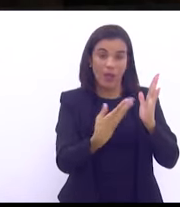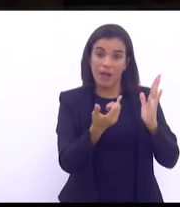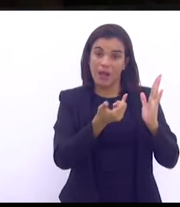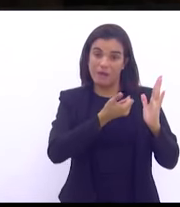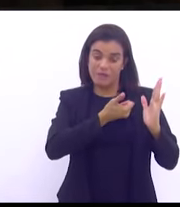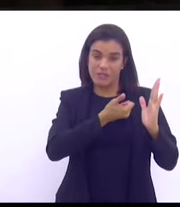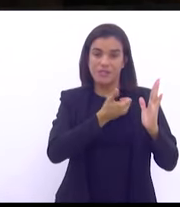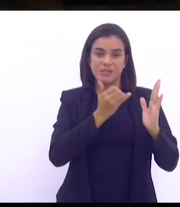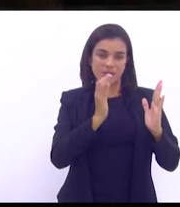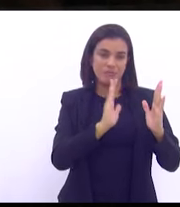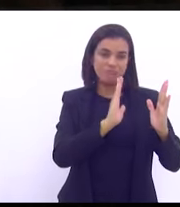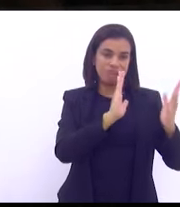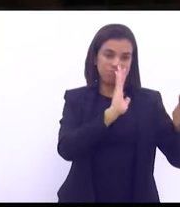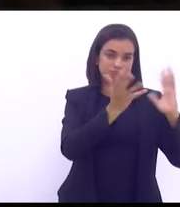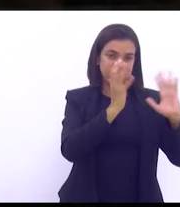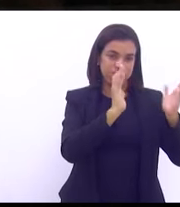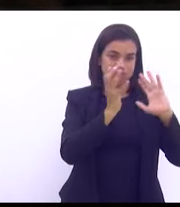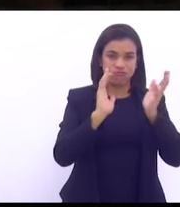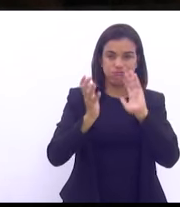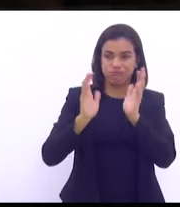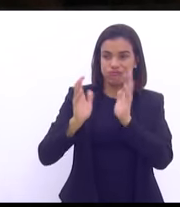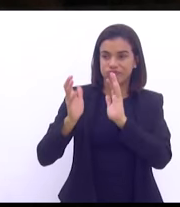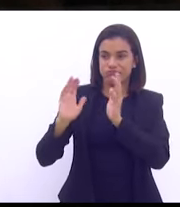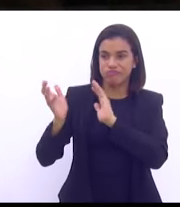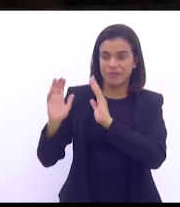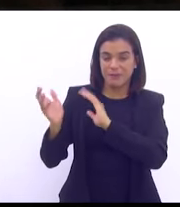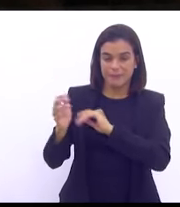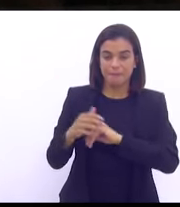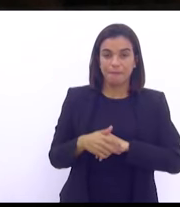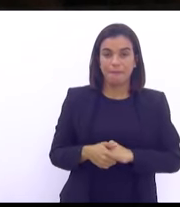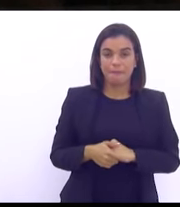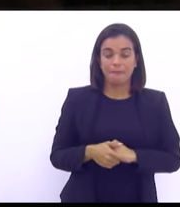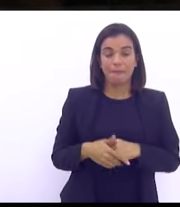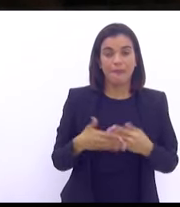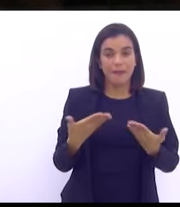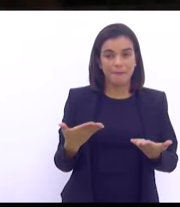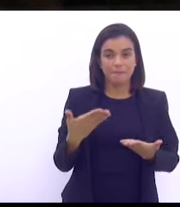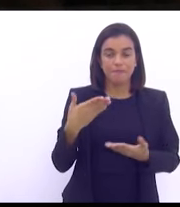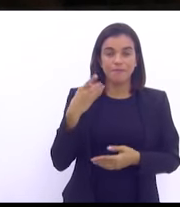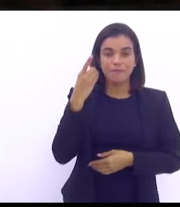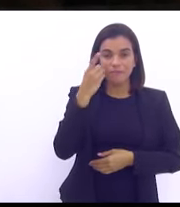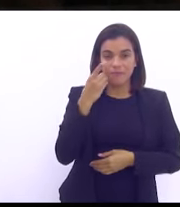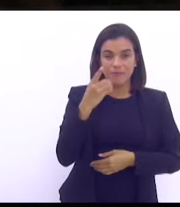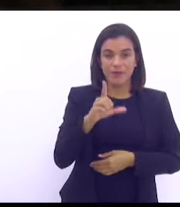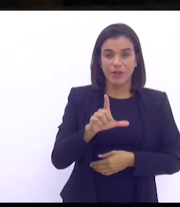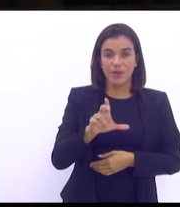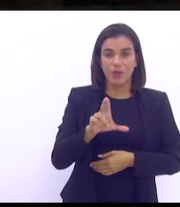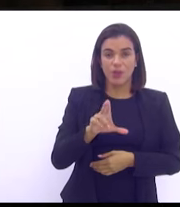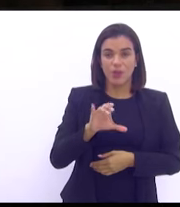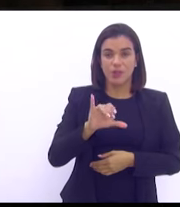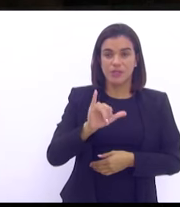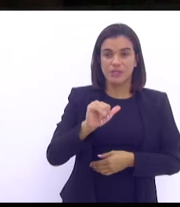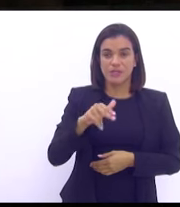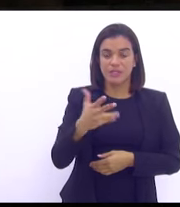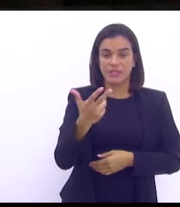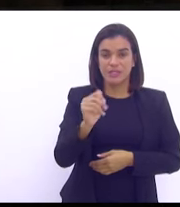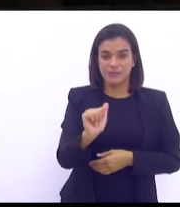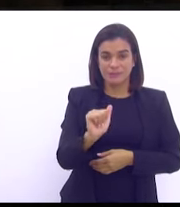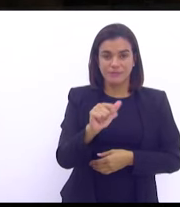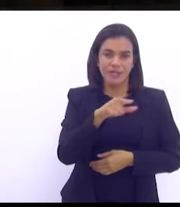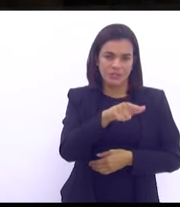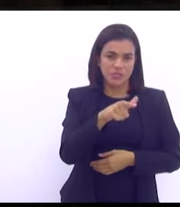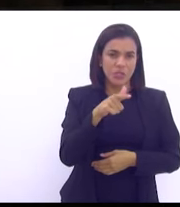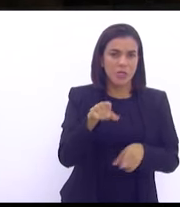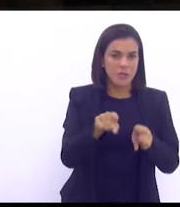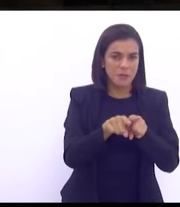as estações do ano. E aí, senhora deputada Lucinha, a senhora tratou desse tema, a senhora